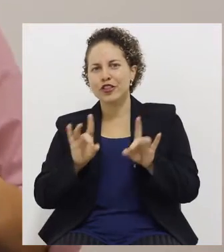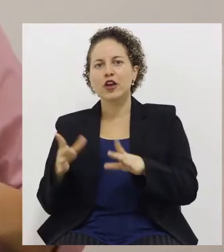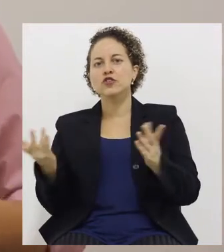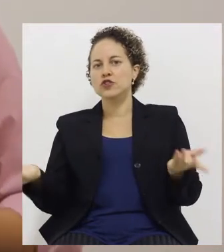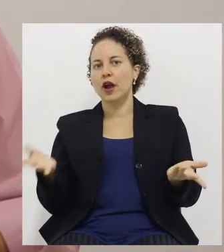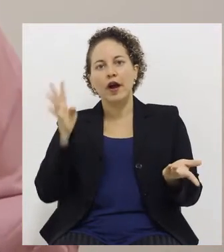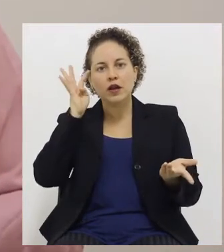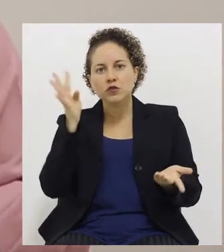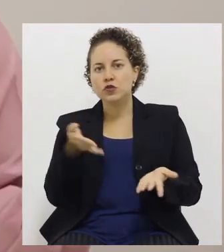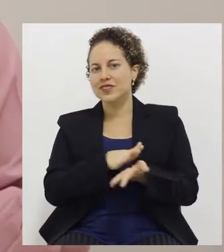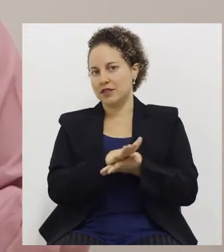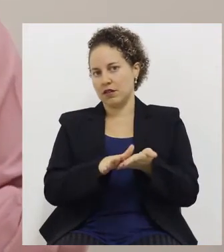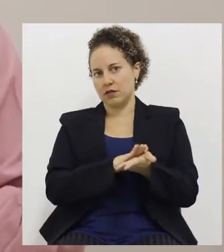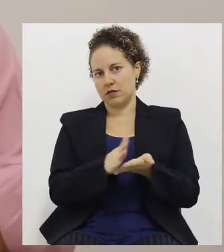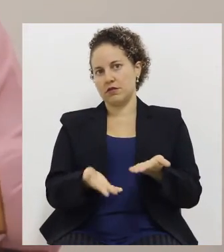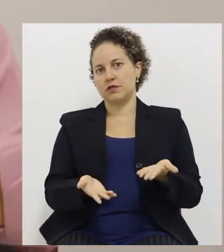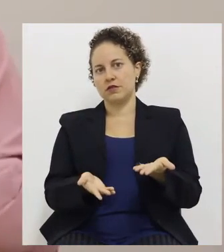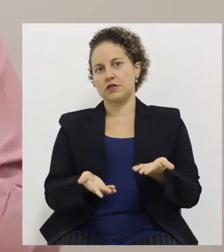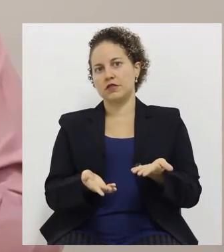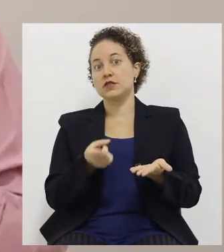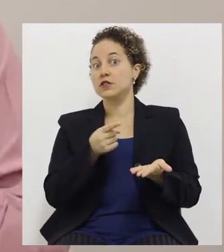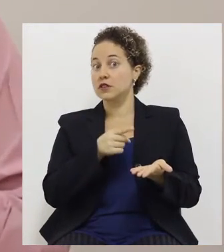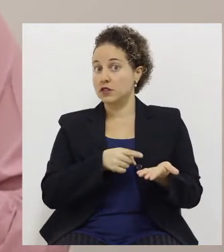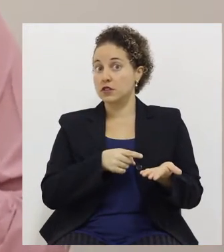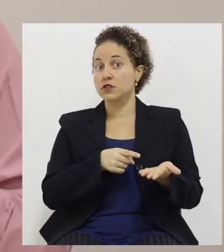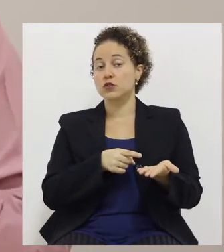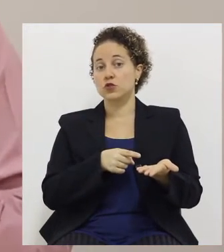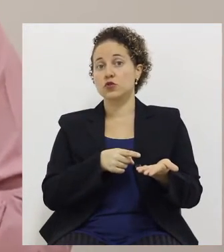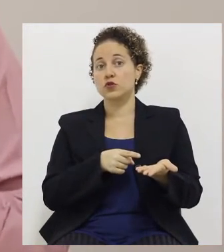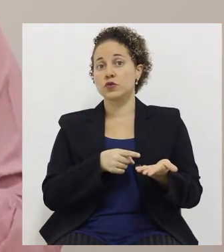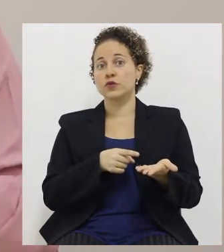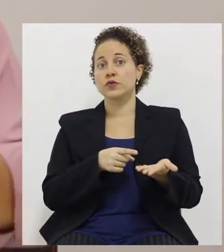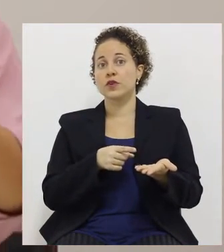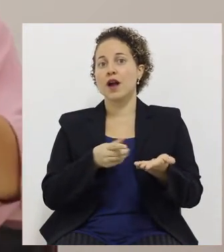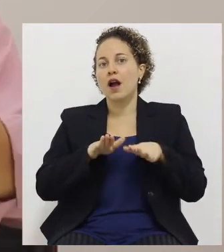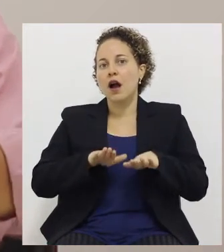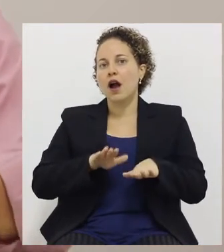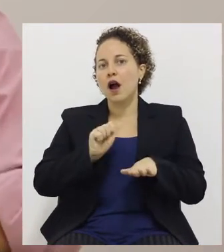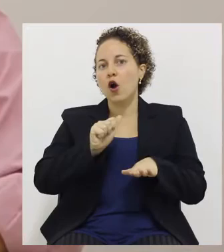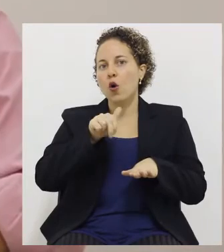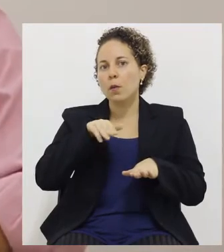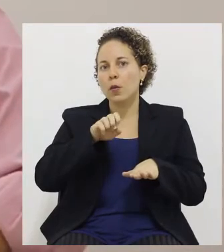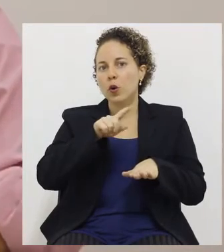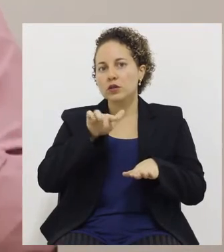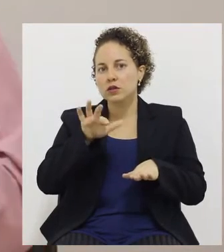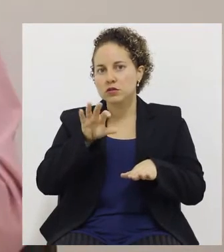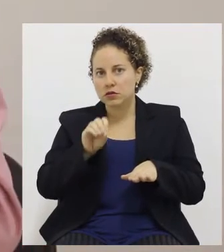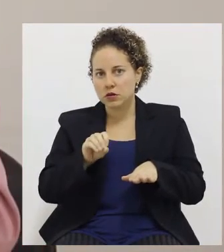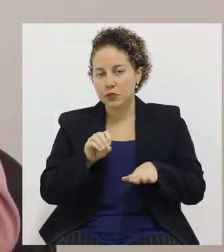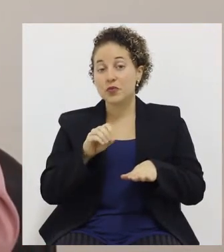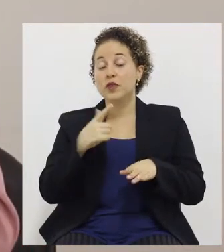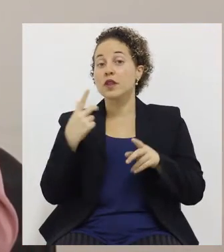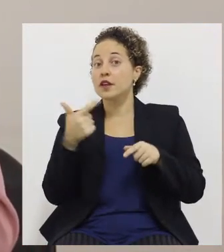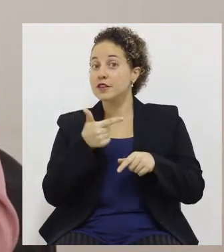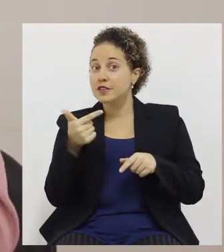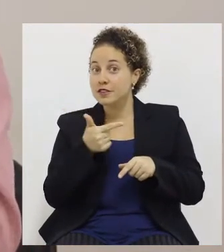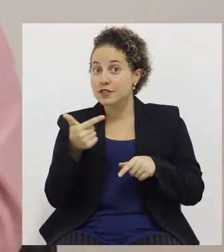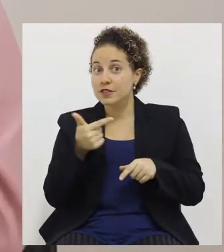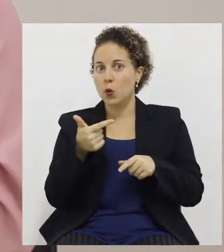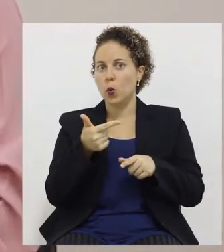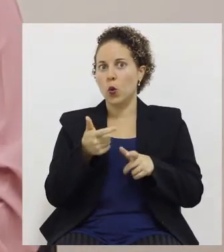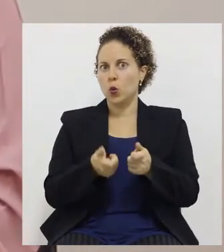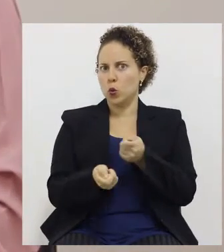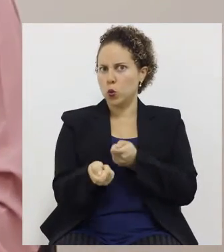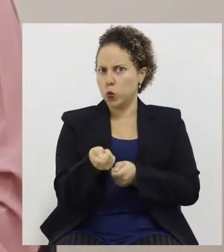tempo passa e nada se resolve. Essa é a forma de administrar conflitos chamada acomodação. A segunda forma de administrar conflitos